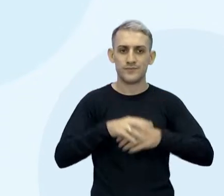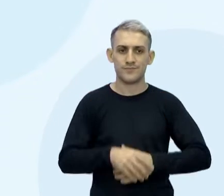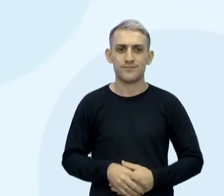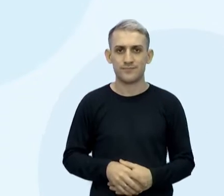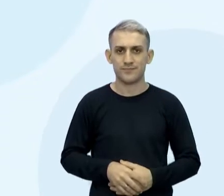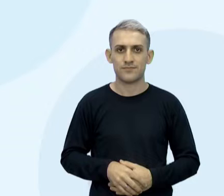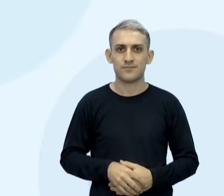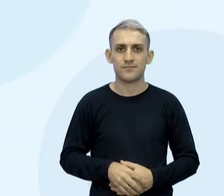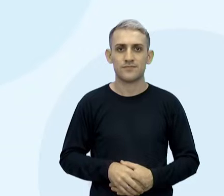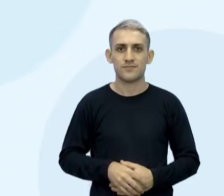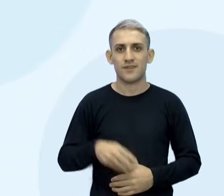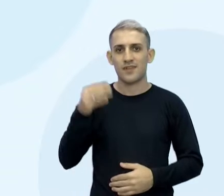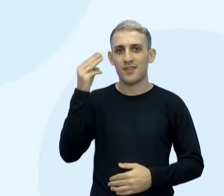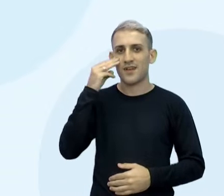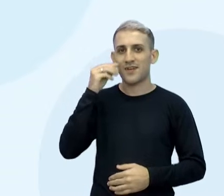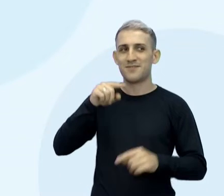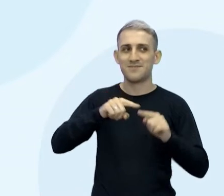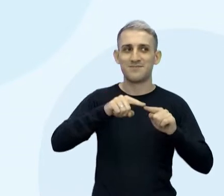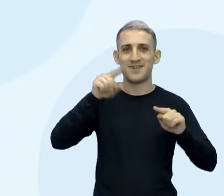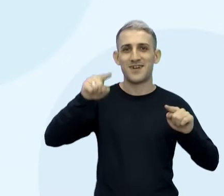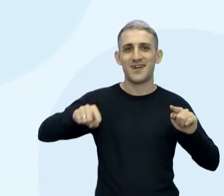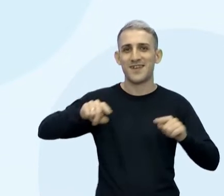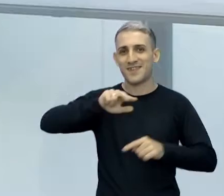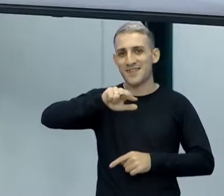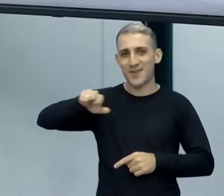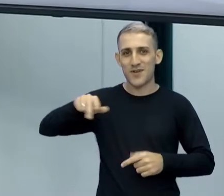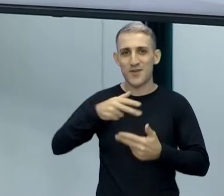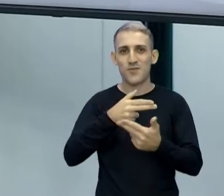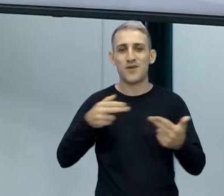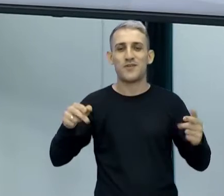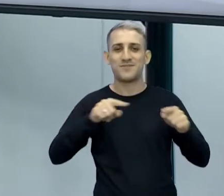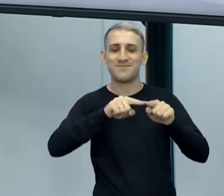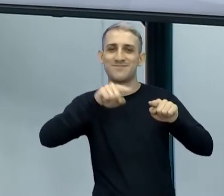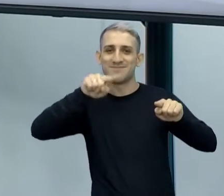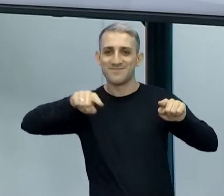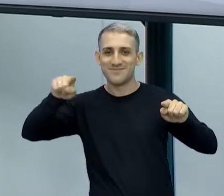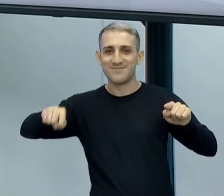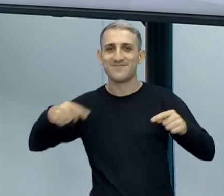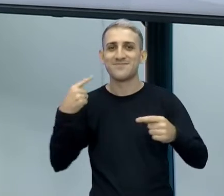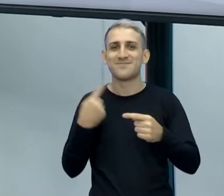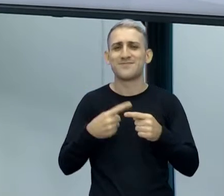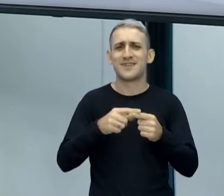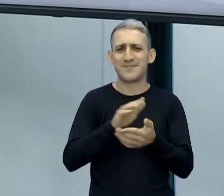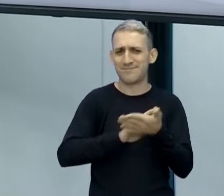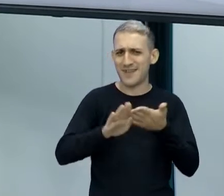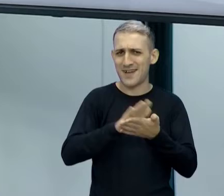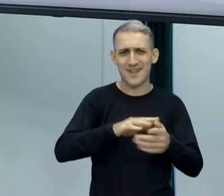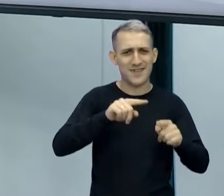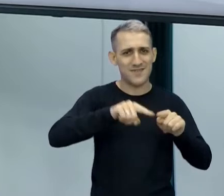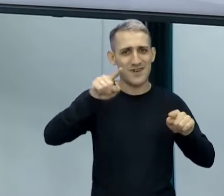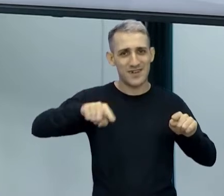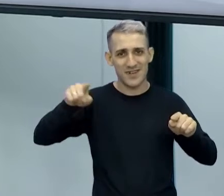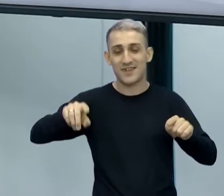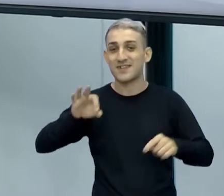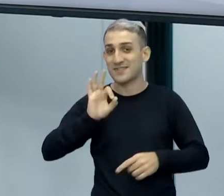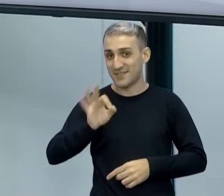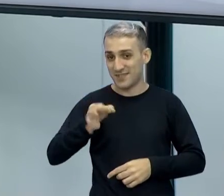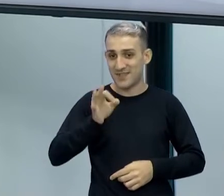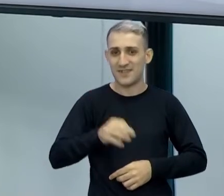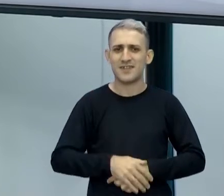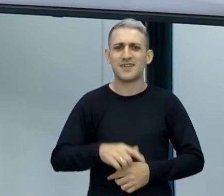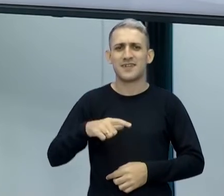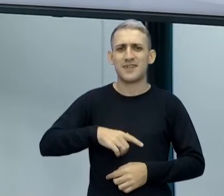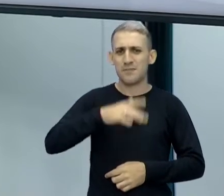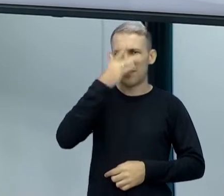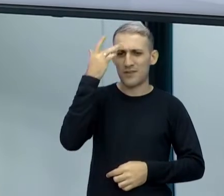Né? Laércio, variável não é uma coisa que varia. Porque nada varia, as coisas variam, né? Então tem gente que